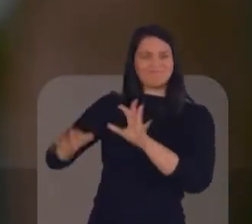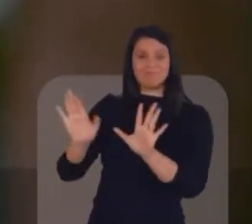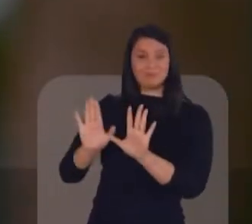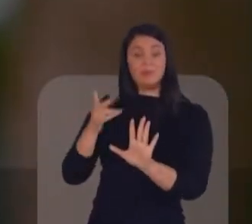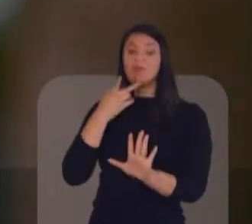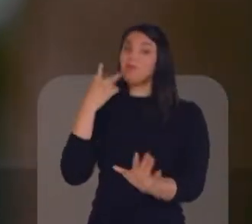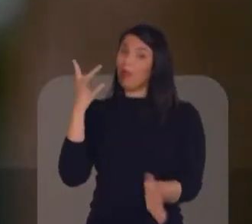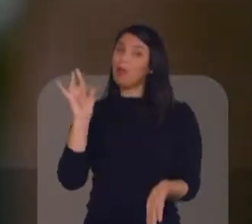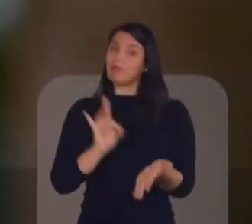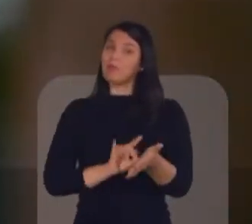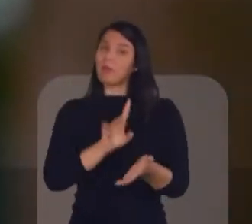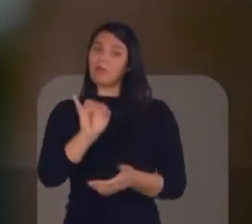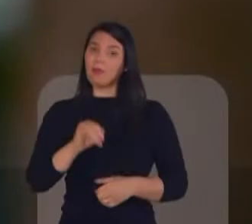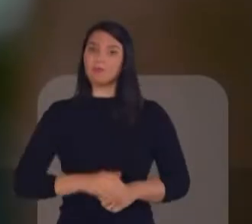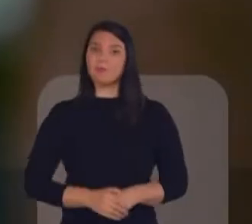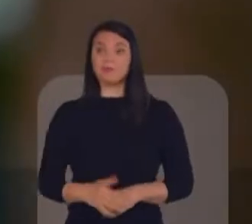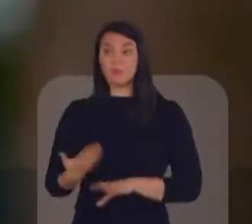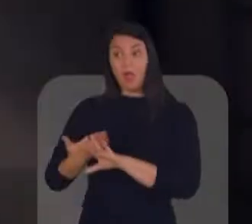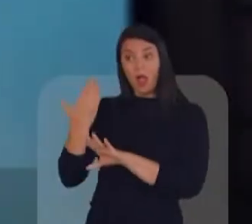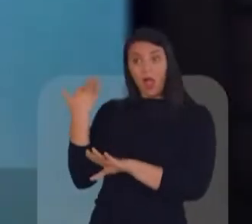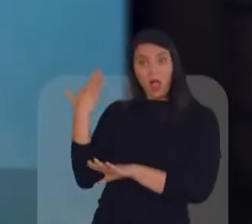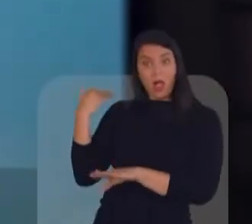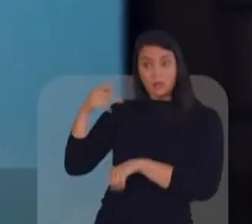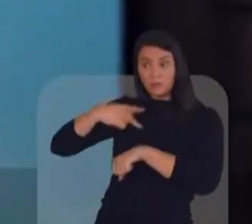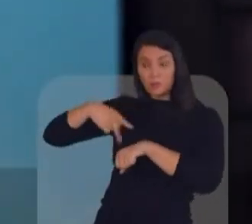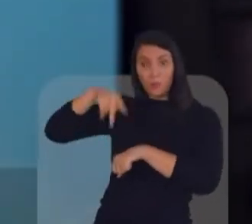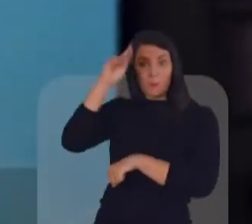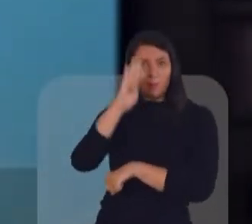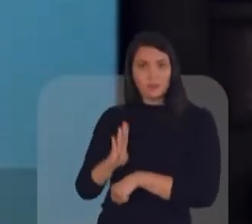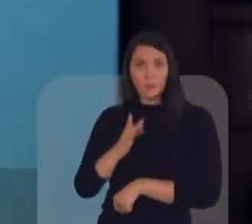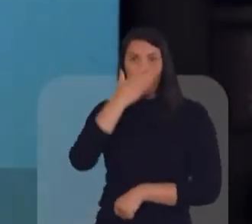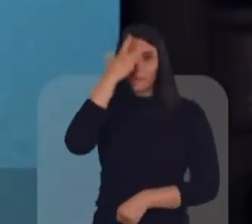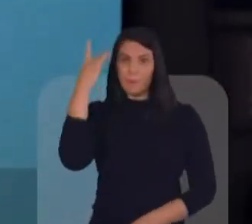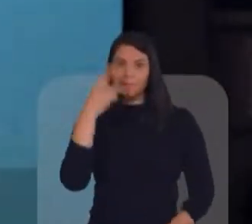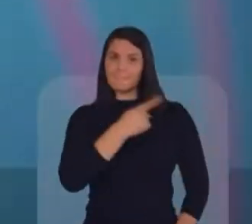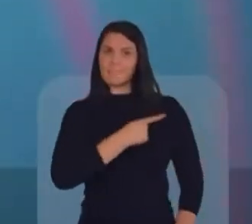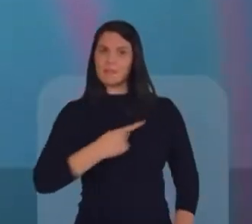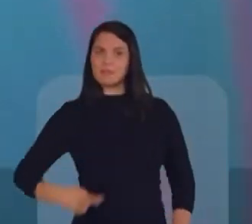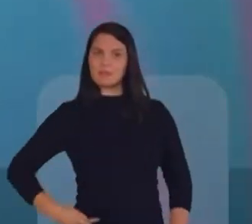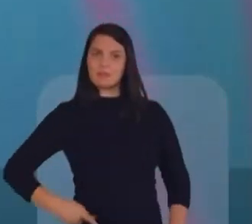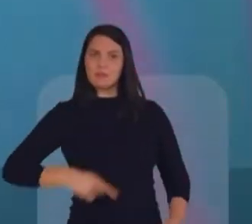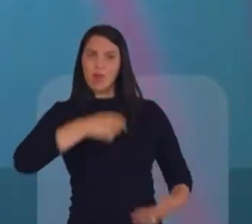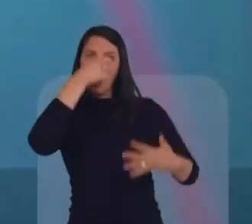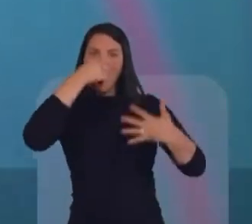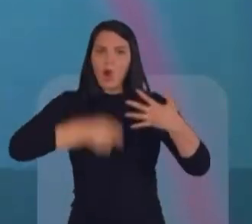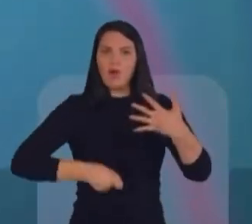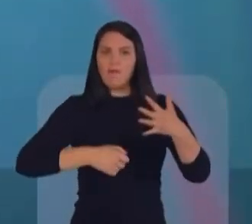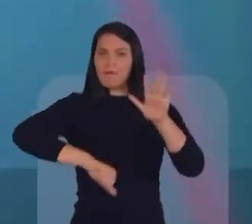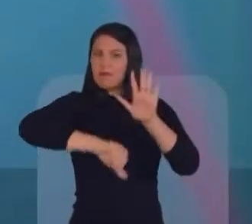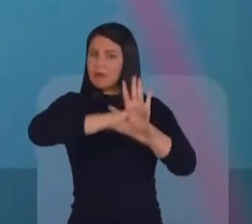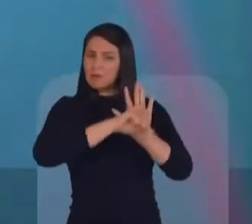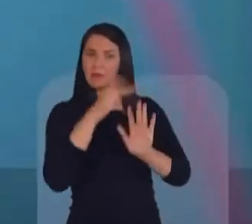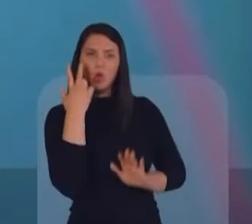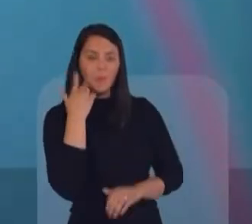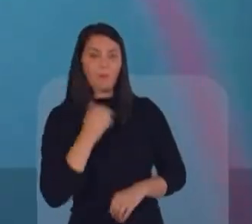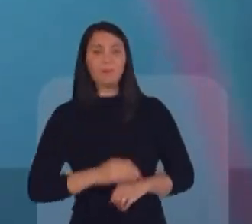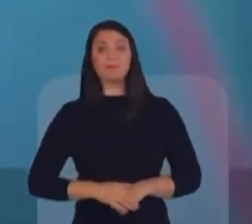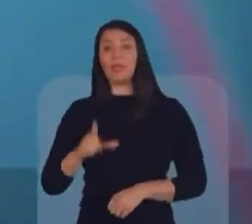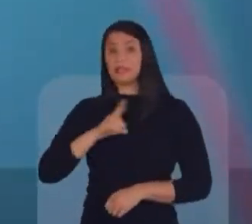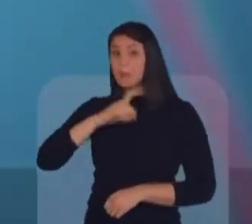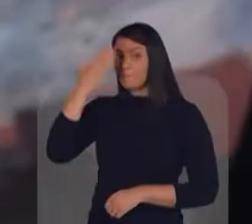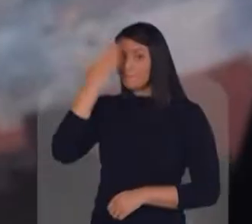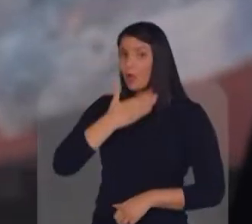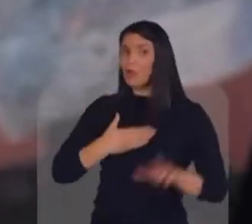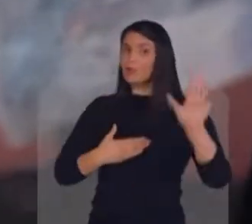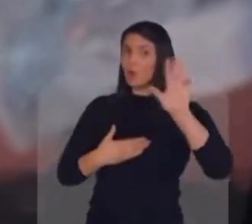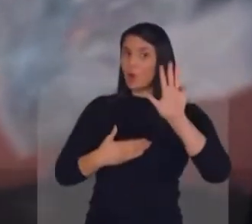julgamento, apenas dizer a verdade. Nunca antes no país, um ocupante da presidência tinha sido condenado por crime